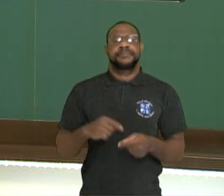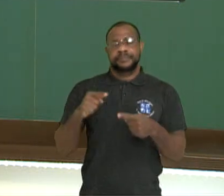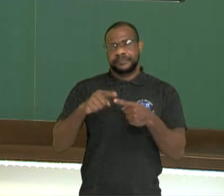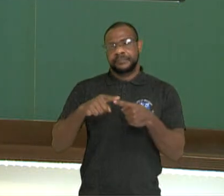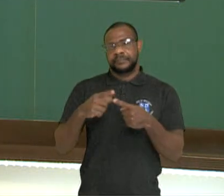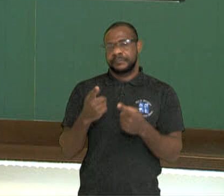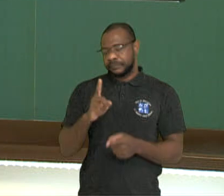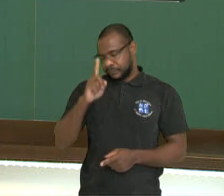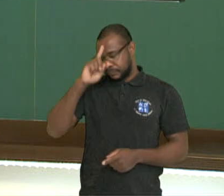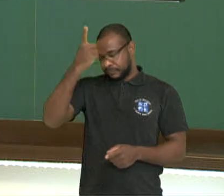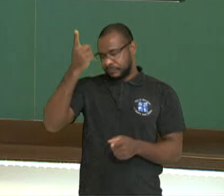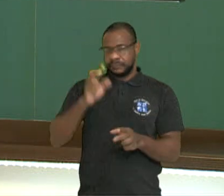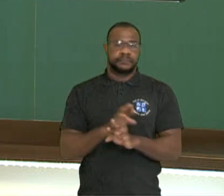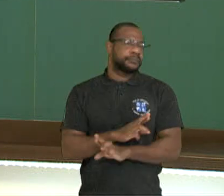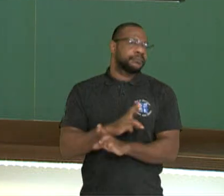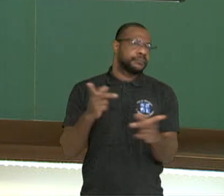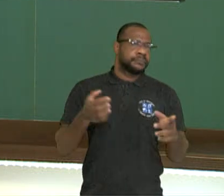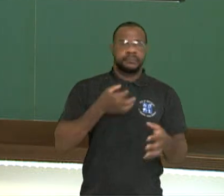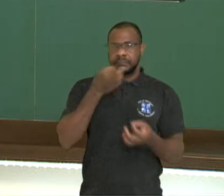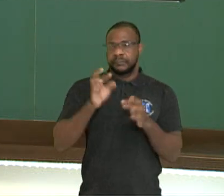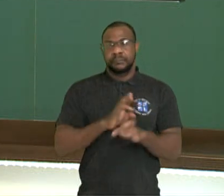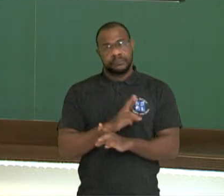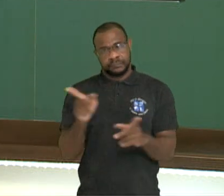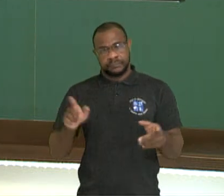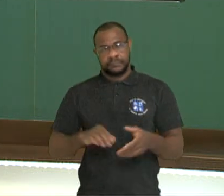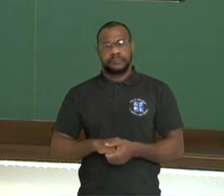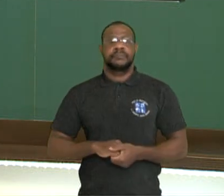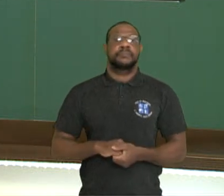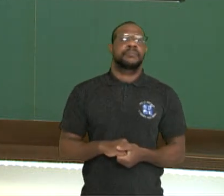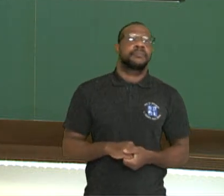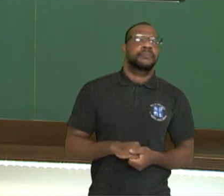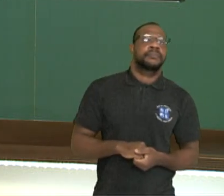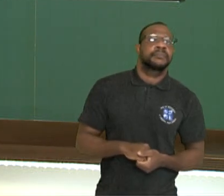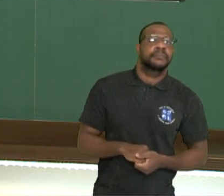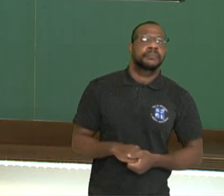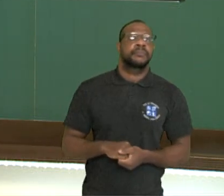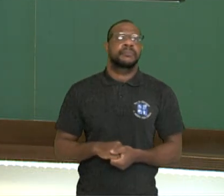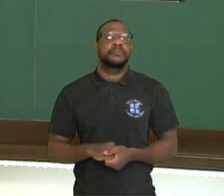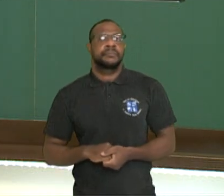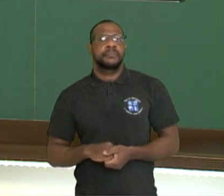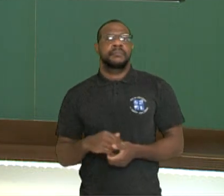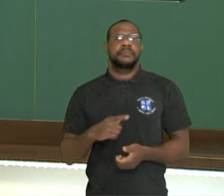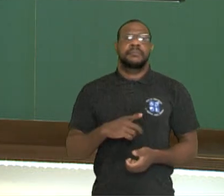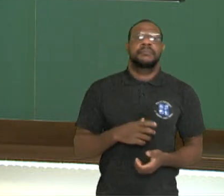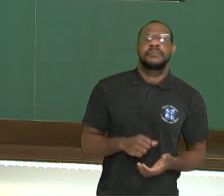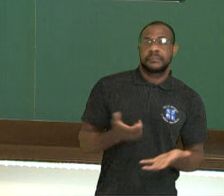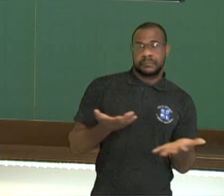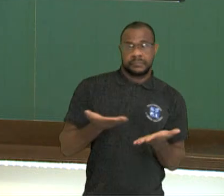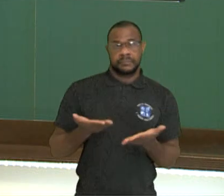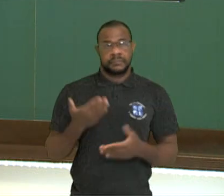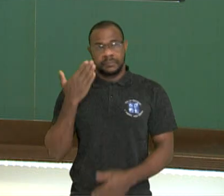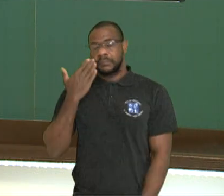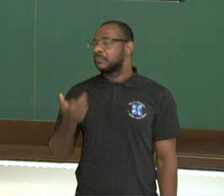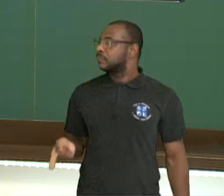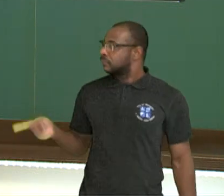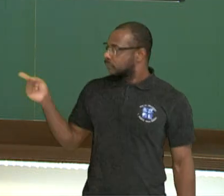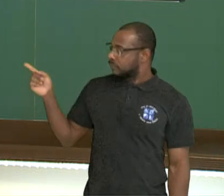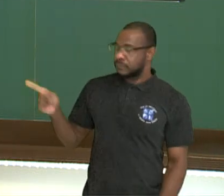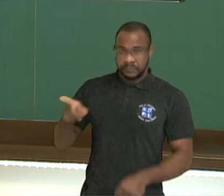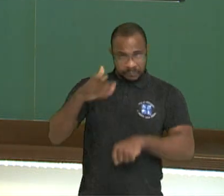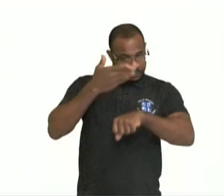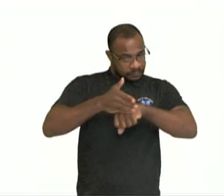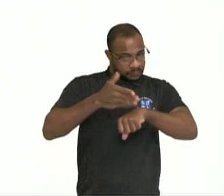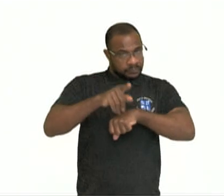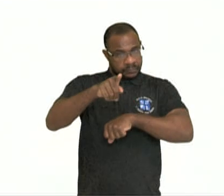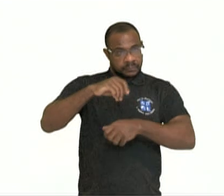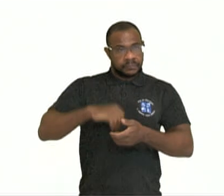e um resultado, um efeito. Temos uma atividade mão na massa, preste atenção. Agora é sua